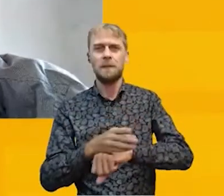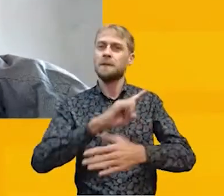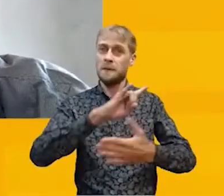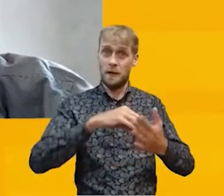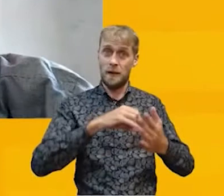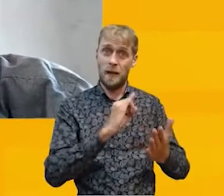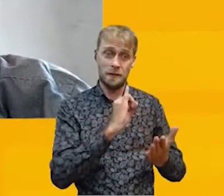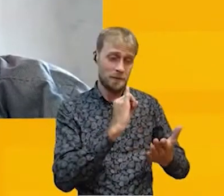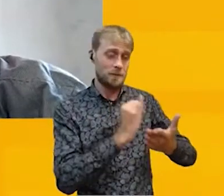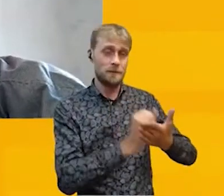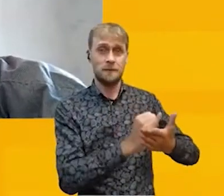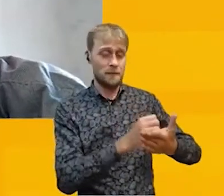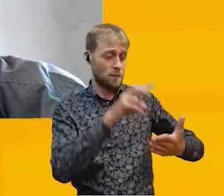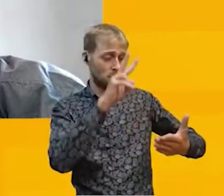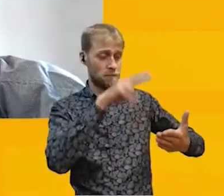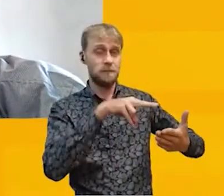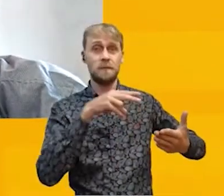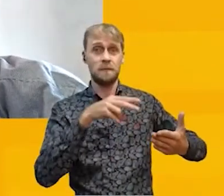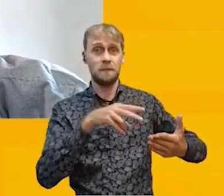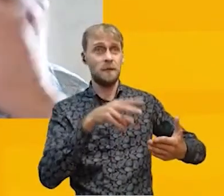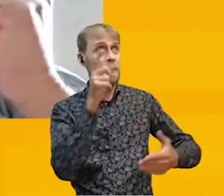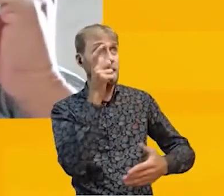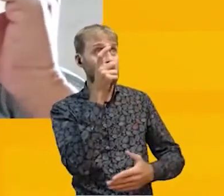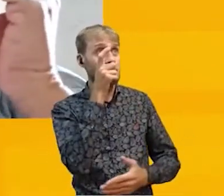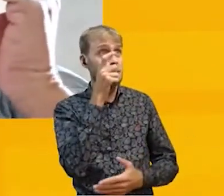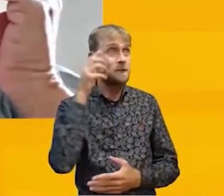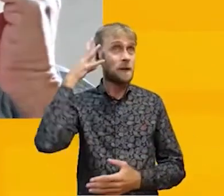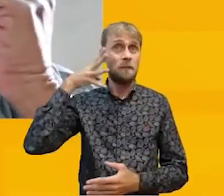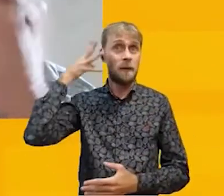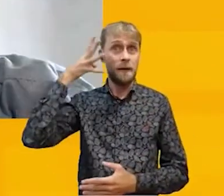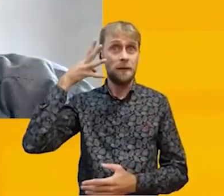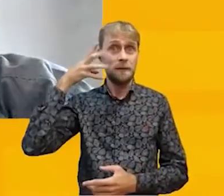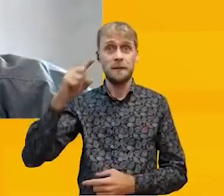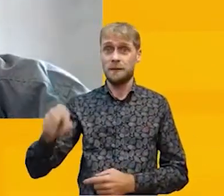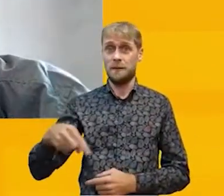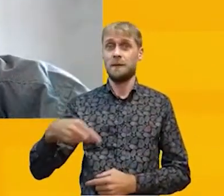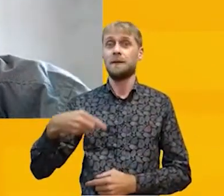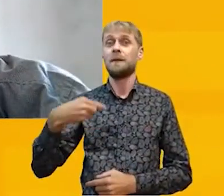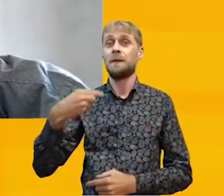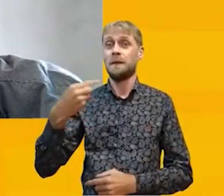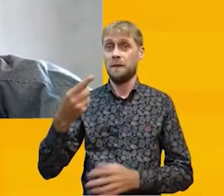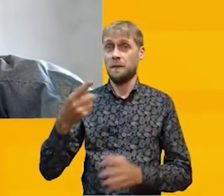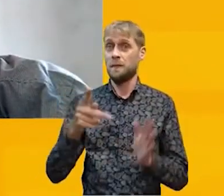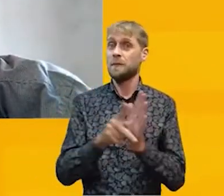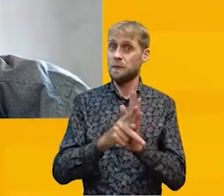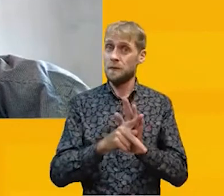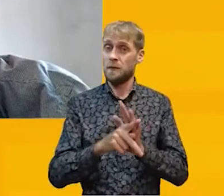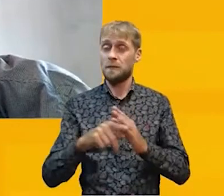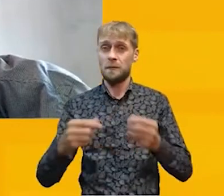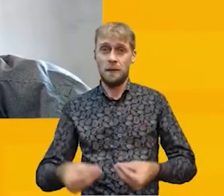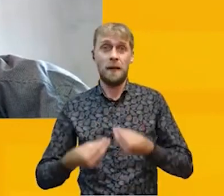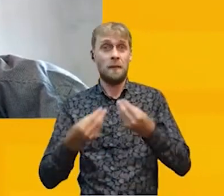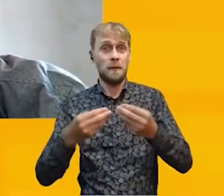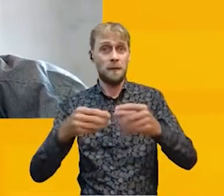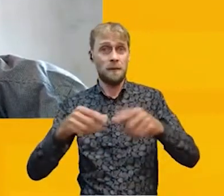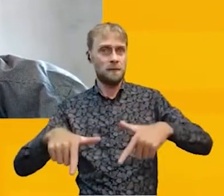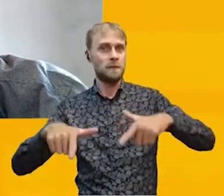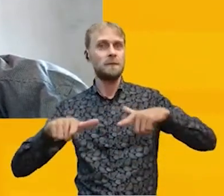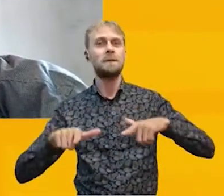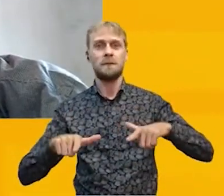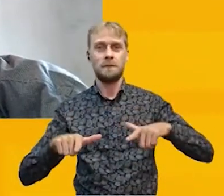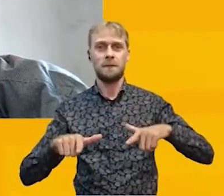da pessoa para assistir à palestra e nós vamos emitir pela própria plataforma o certificado.